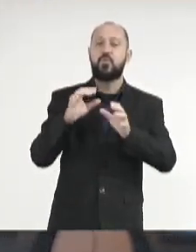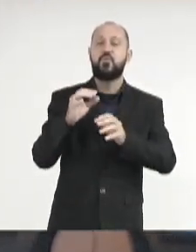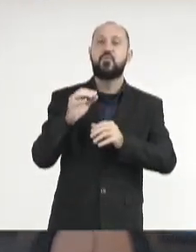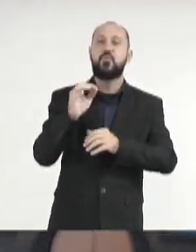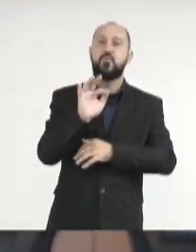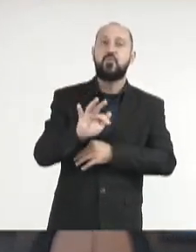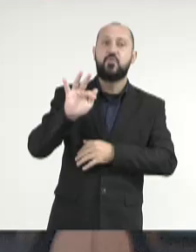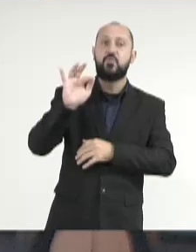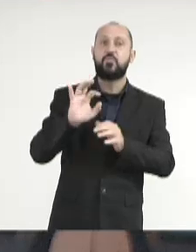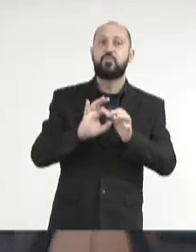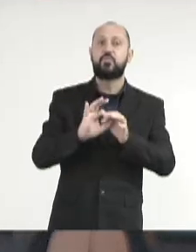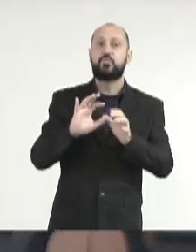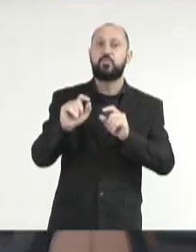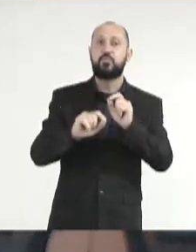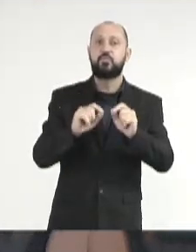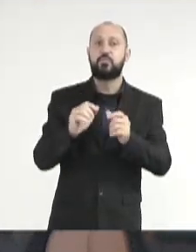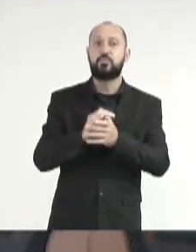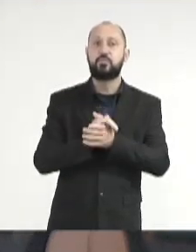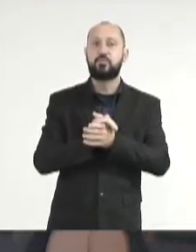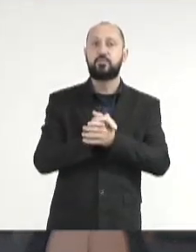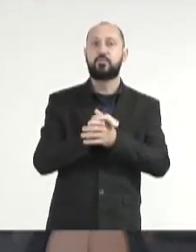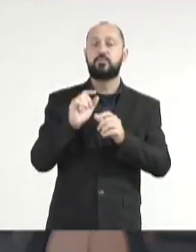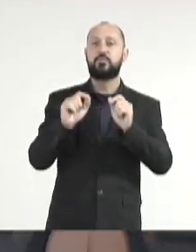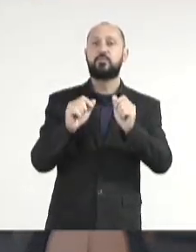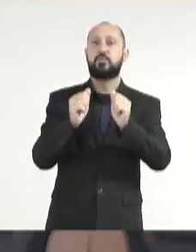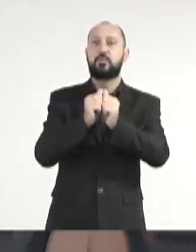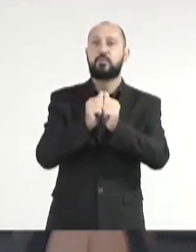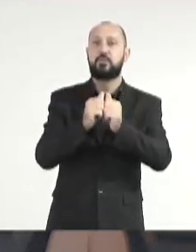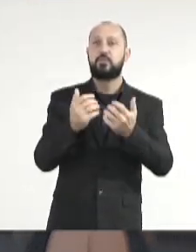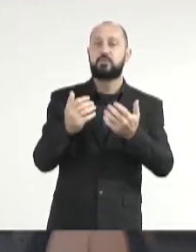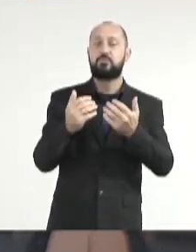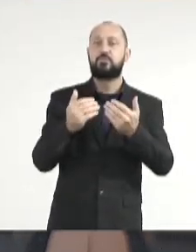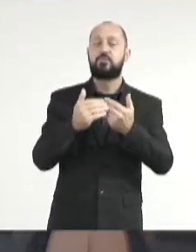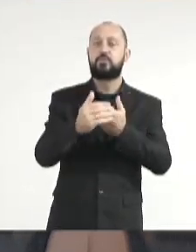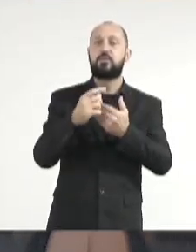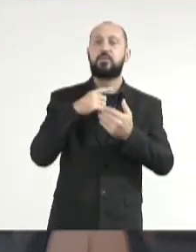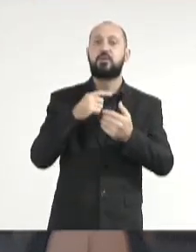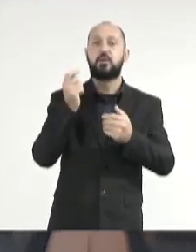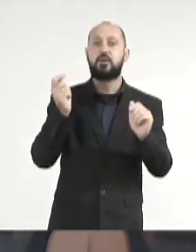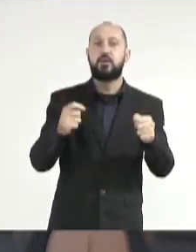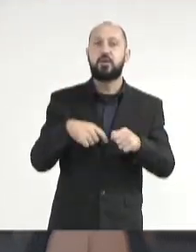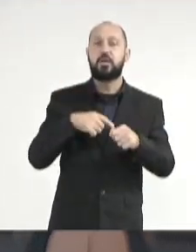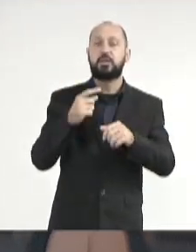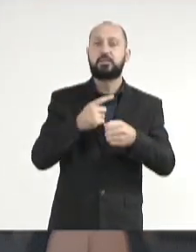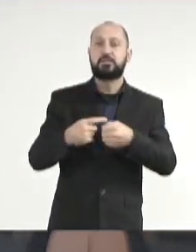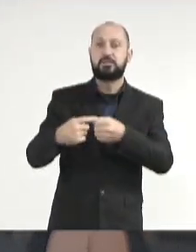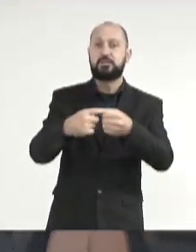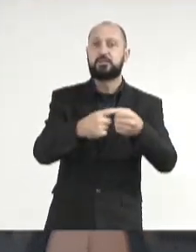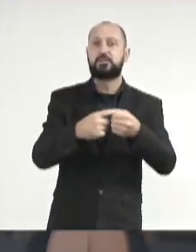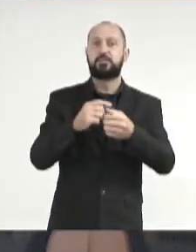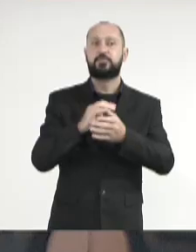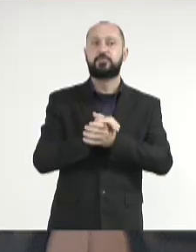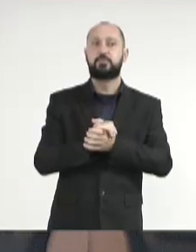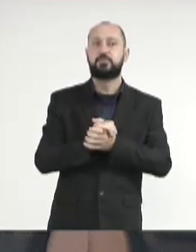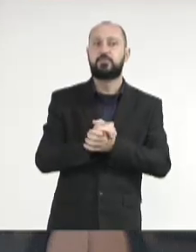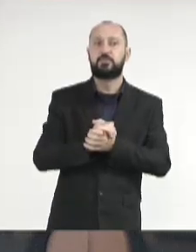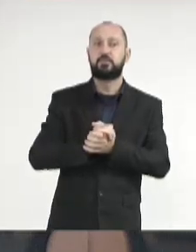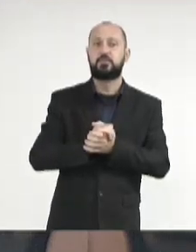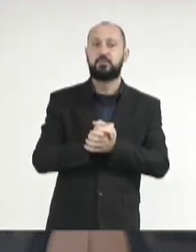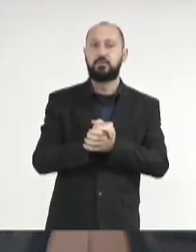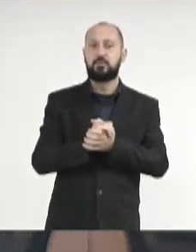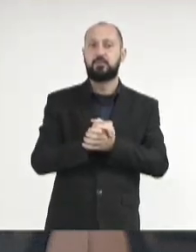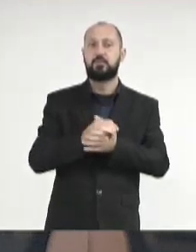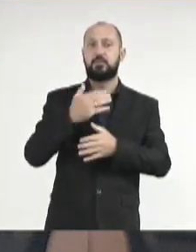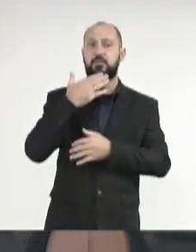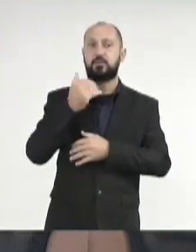serão destinados aí às intervenções no âmbito do programa Avançar Cidades, de saneamento para todos. É